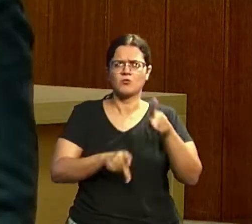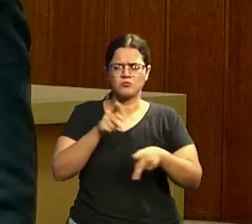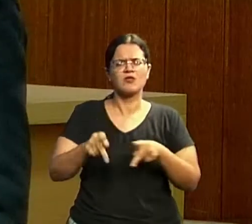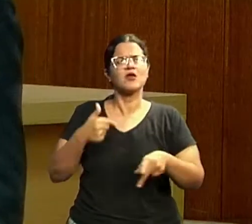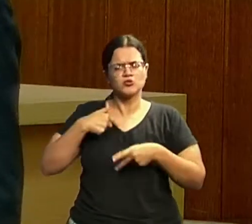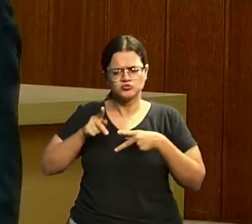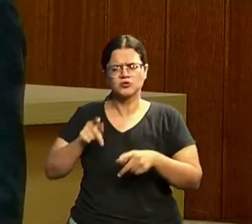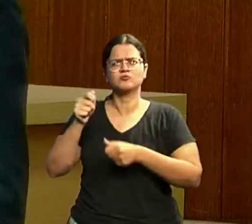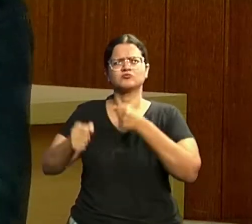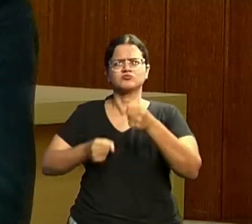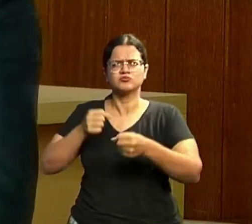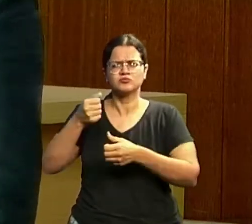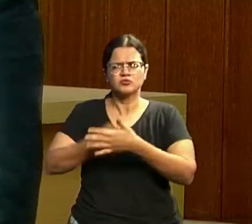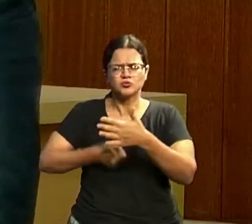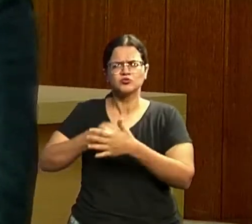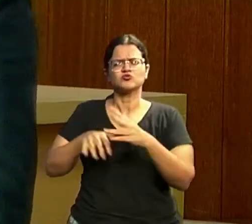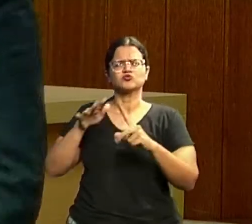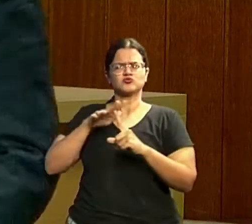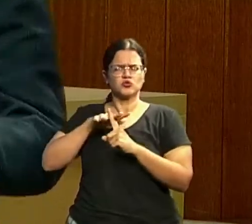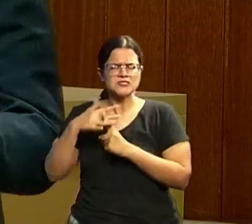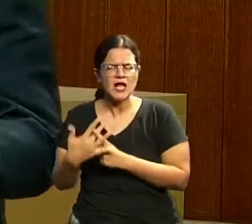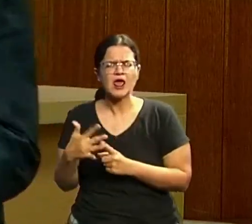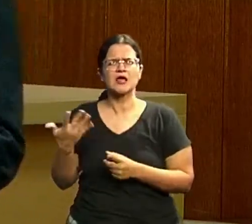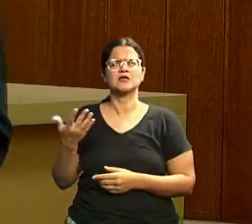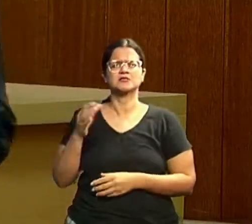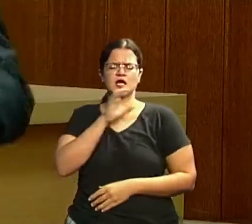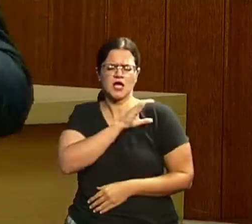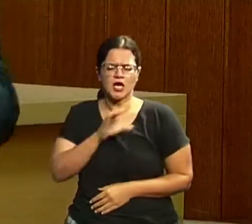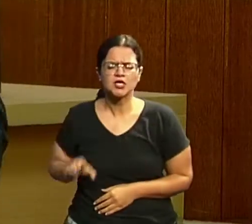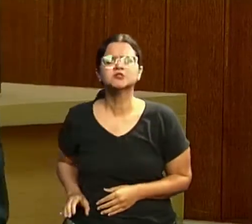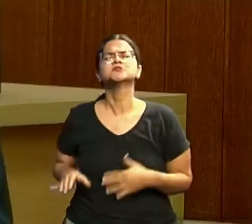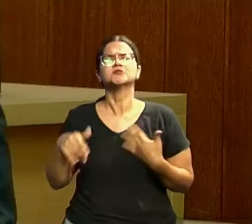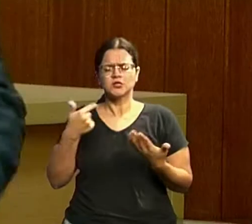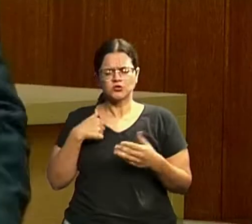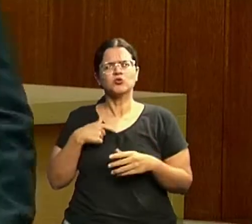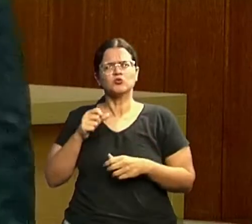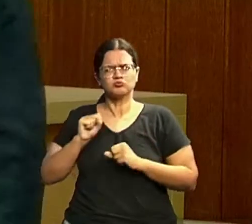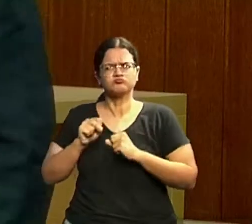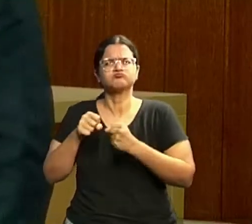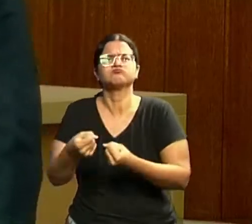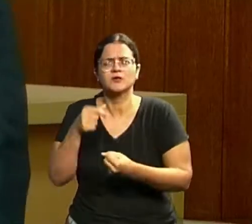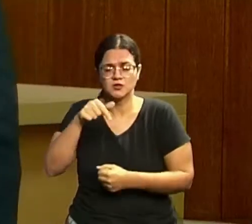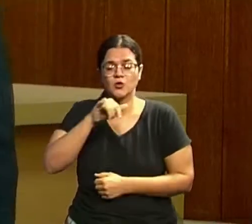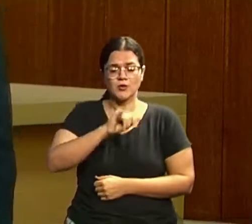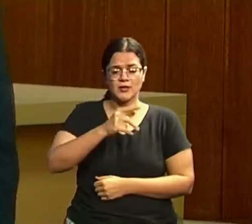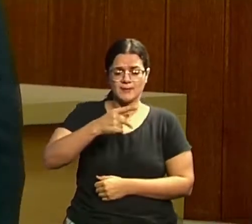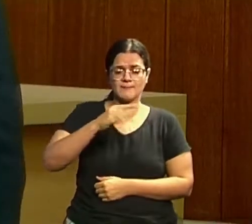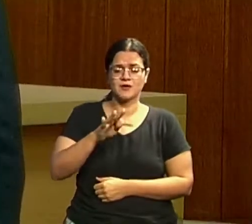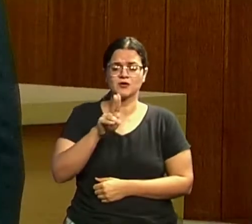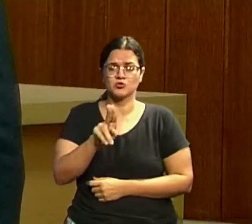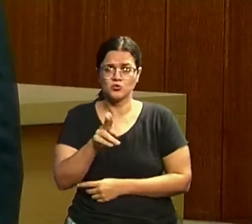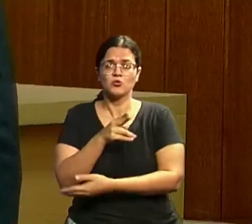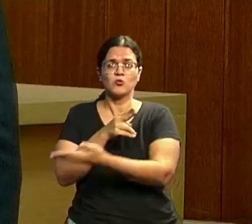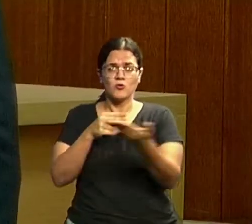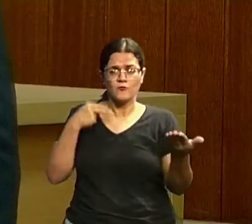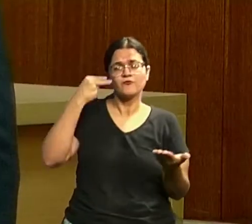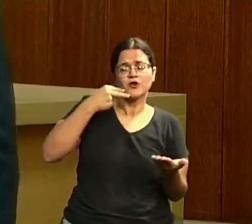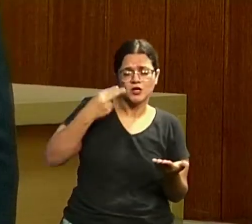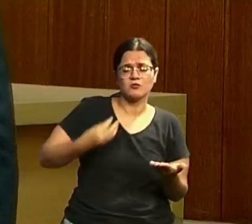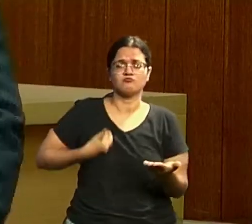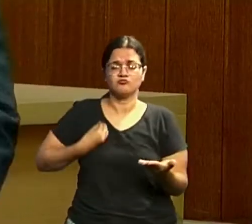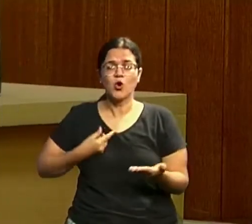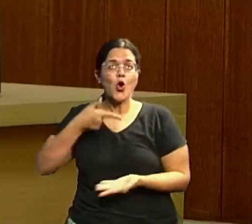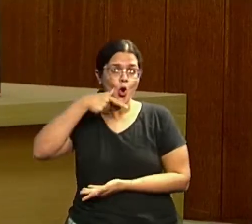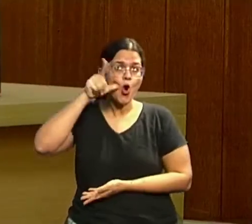como socialista, como cristão, essa é a minha atitude. E aí, senhoras e senhores, sobre o IPTU, senhores vereadores e